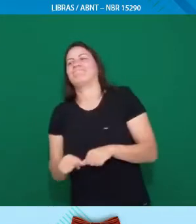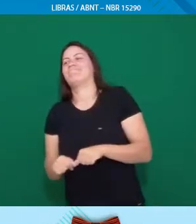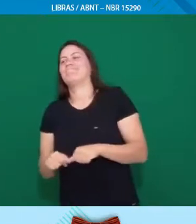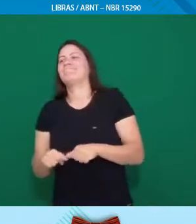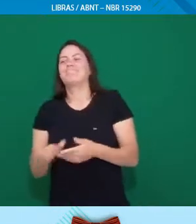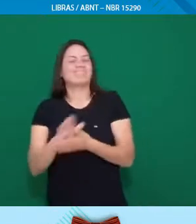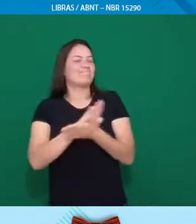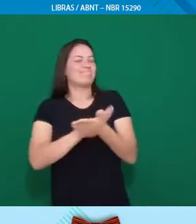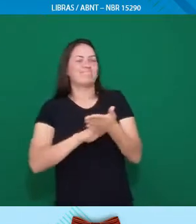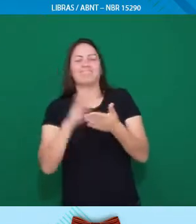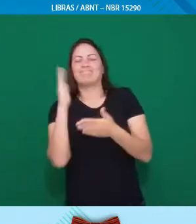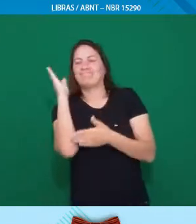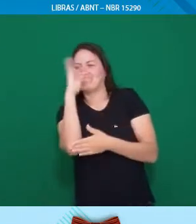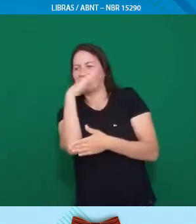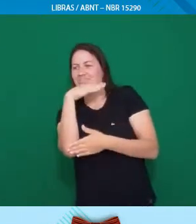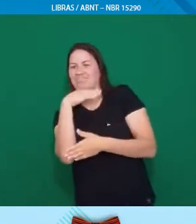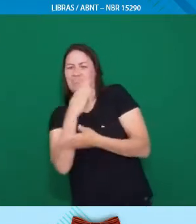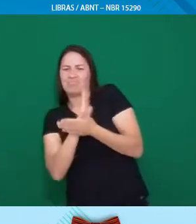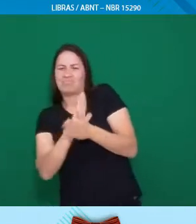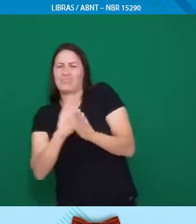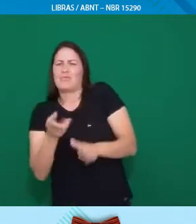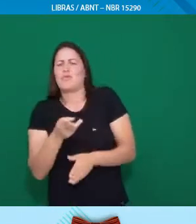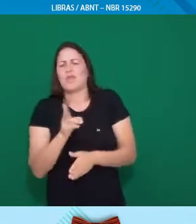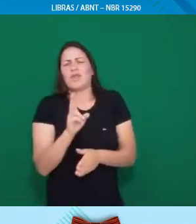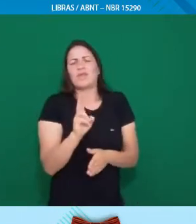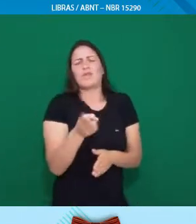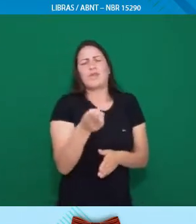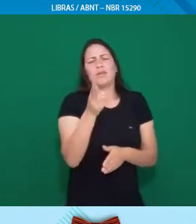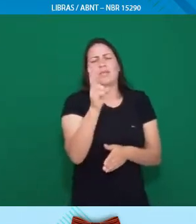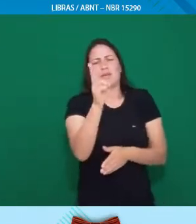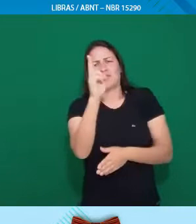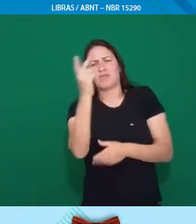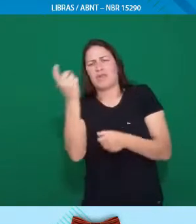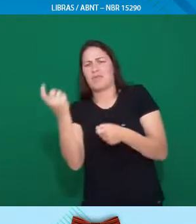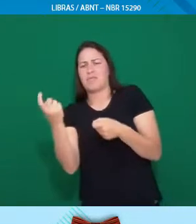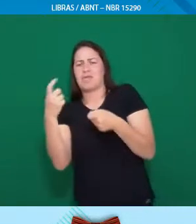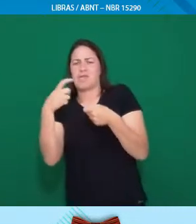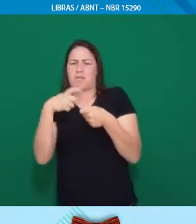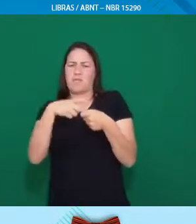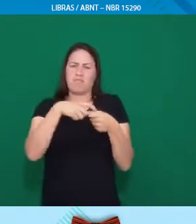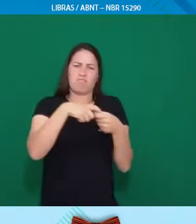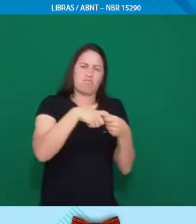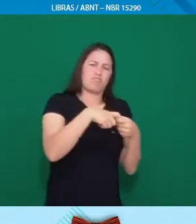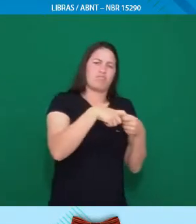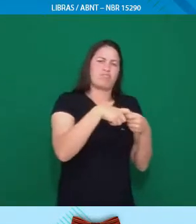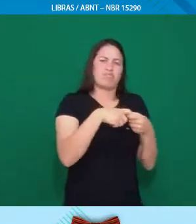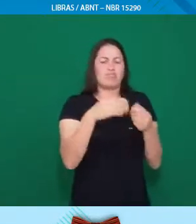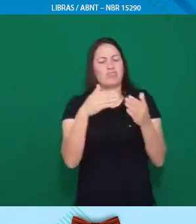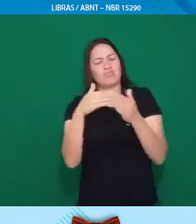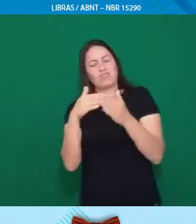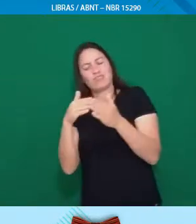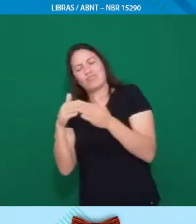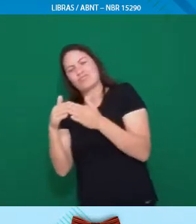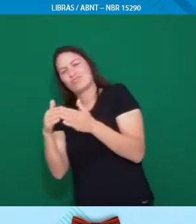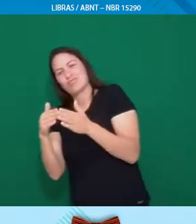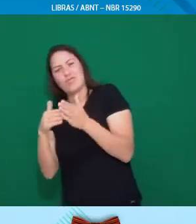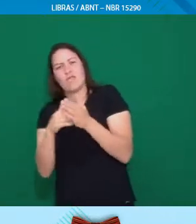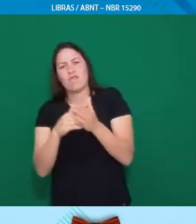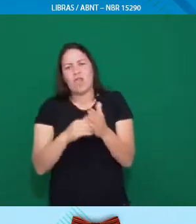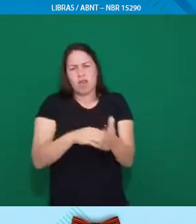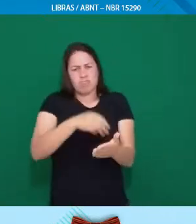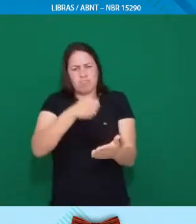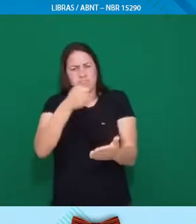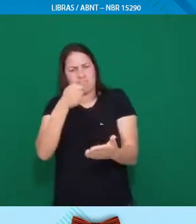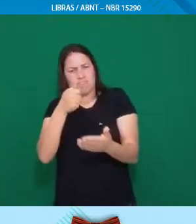não há Balbino Tati acabe do que dure para sempre você